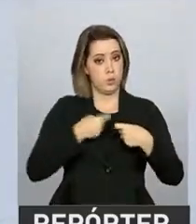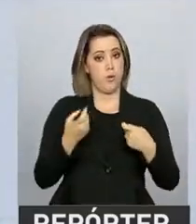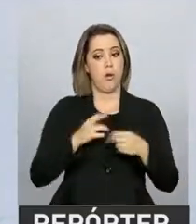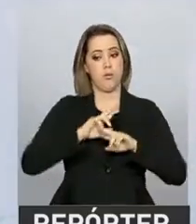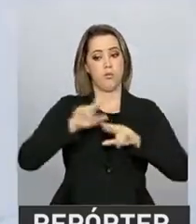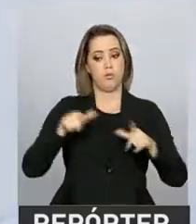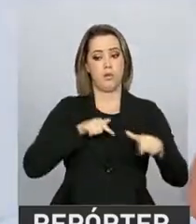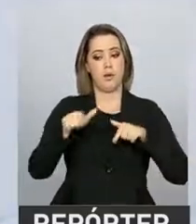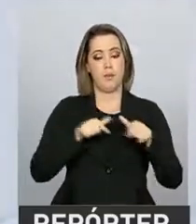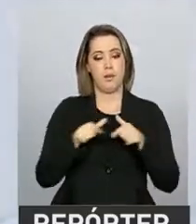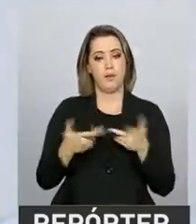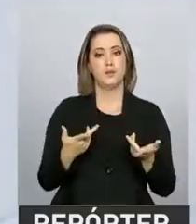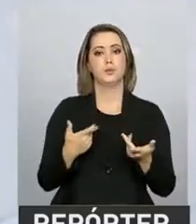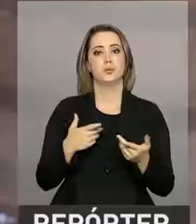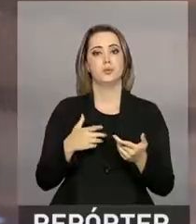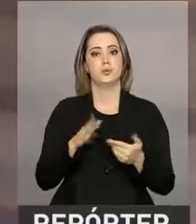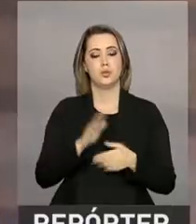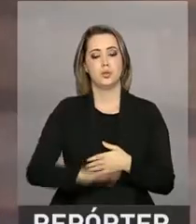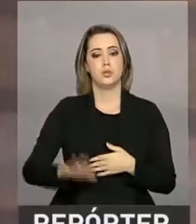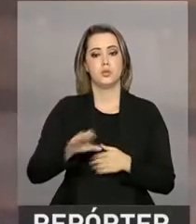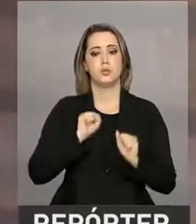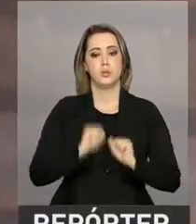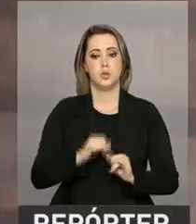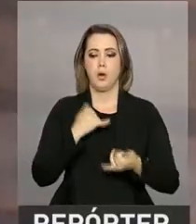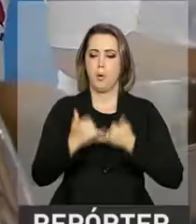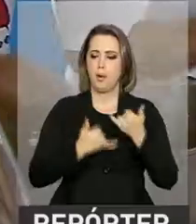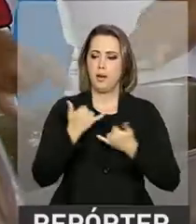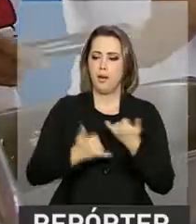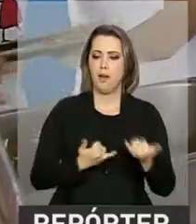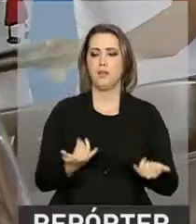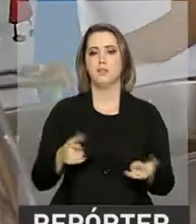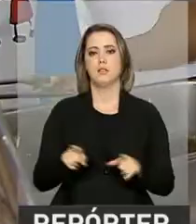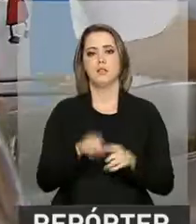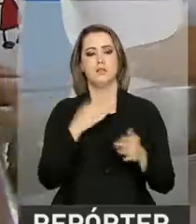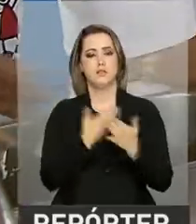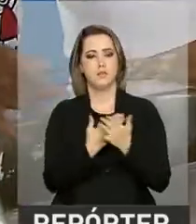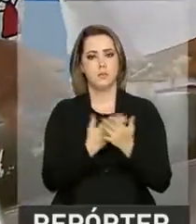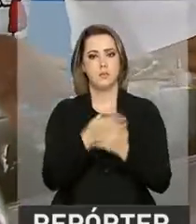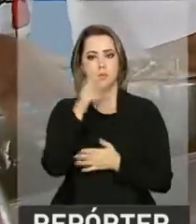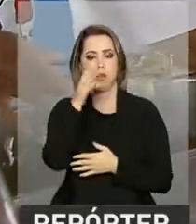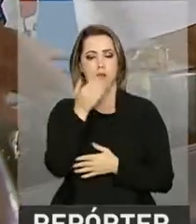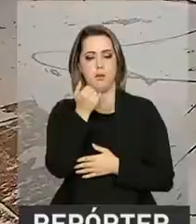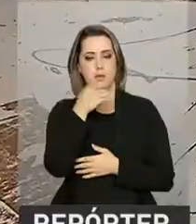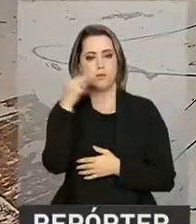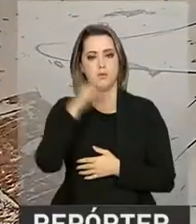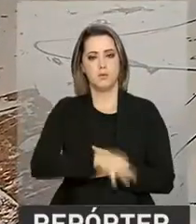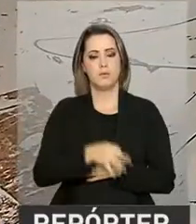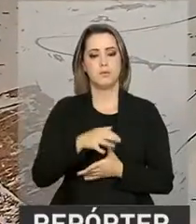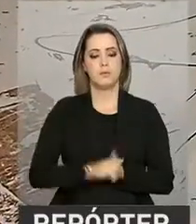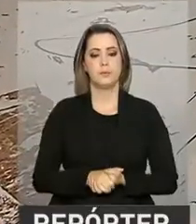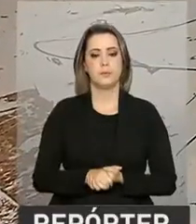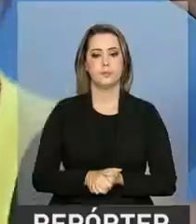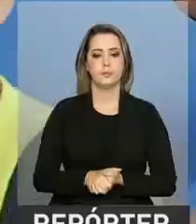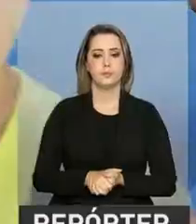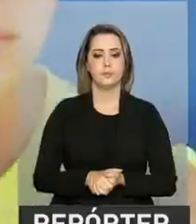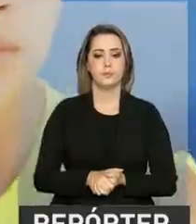elas tenham a condição de serem crianças, se divertirem, estudarem e se alimentarem adequadamente.